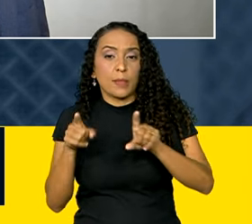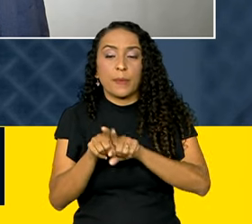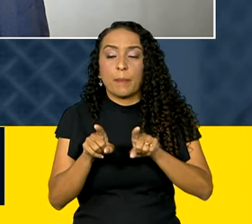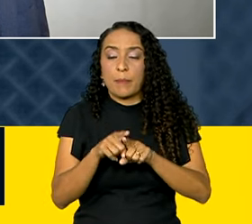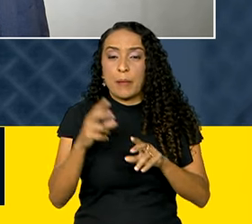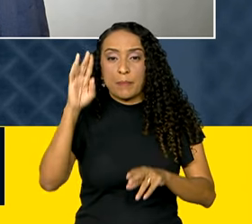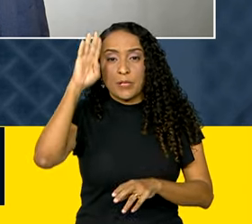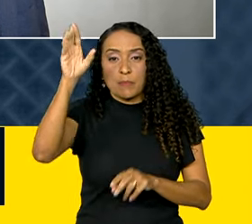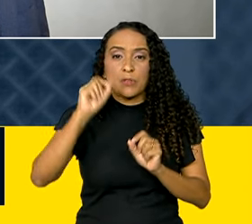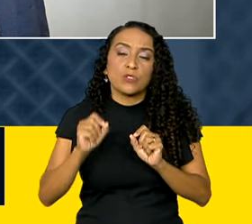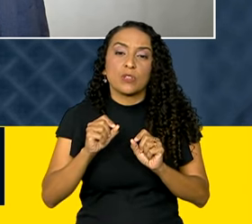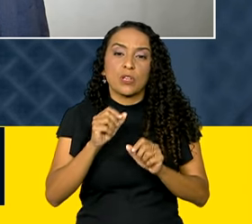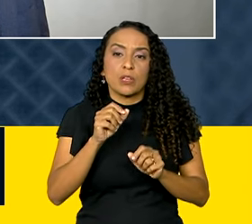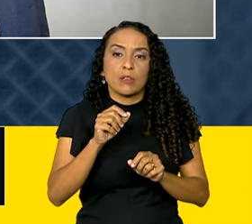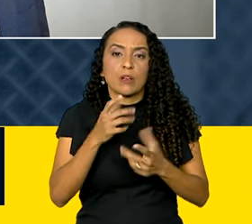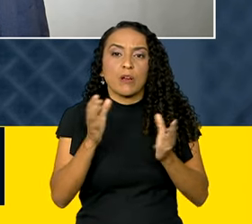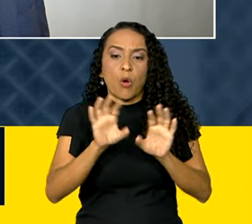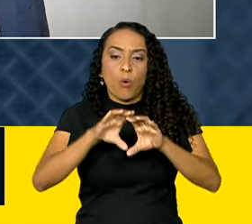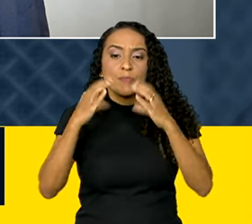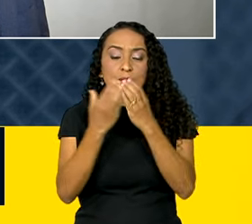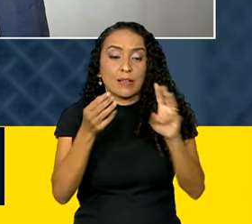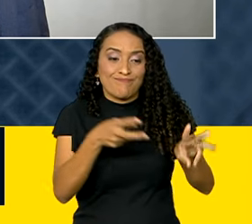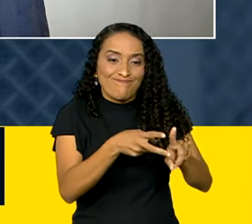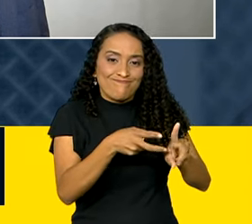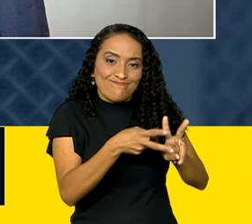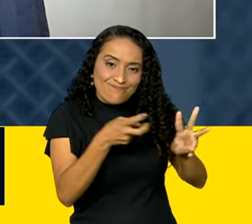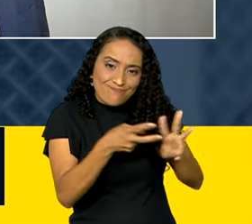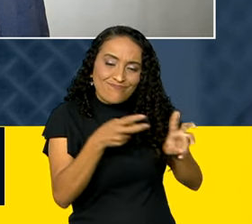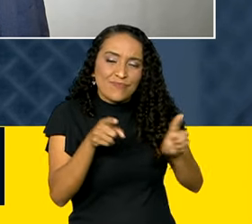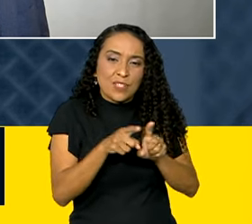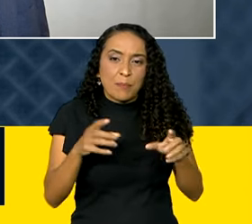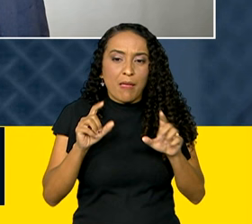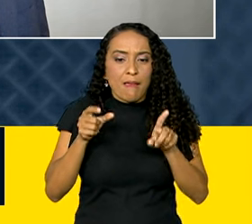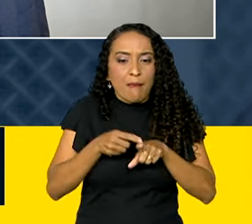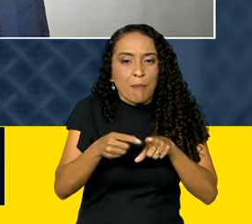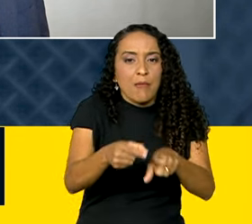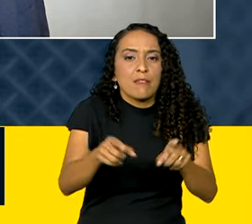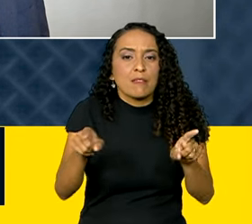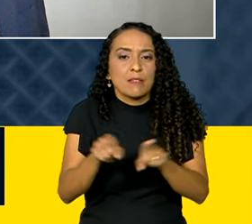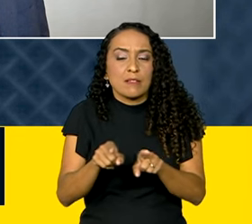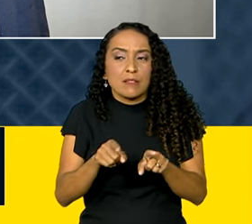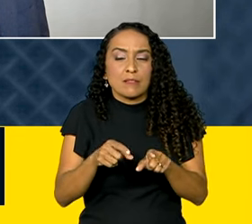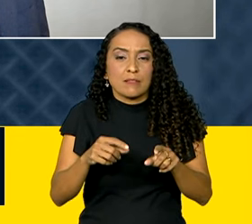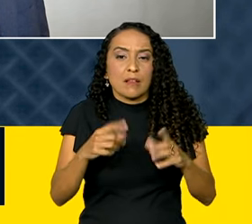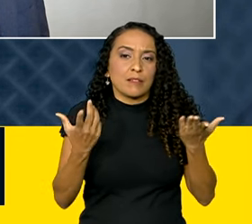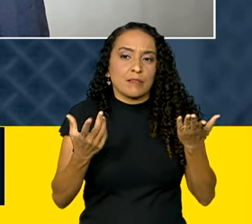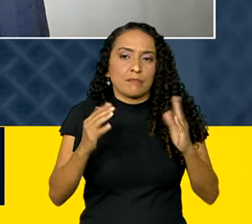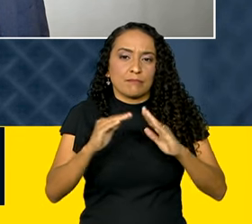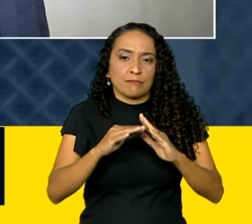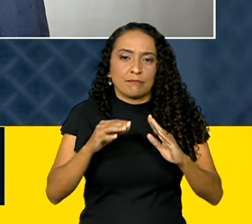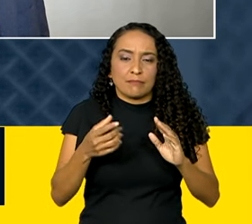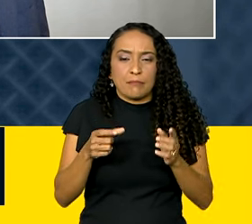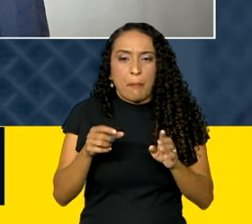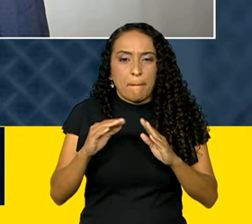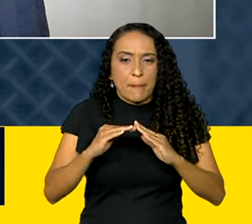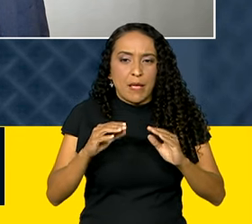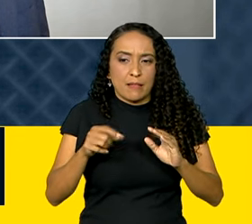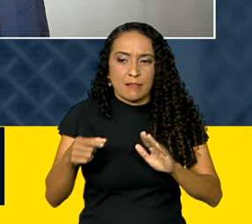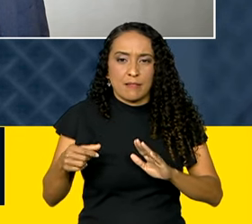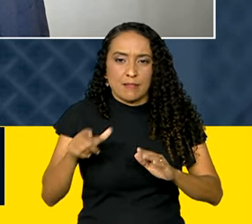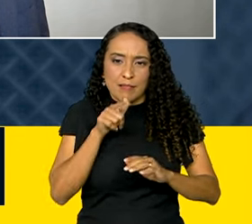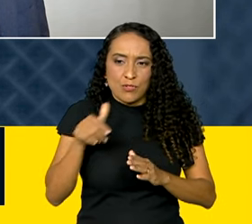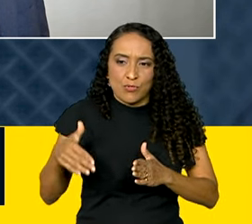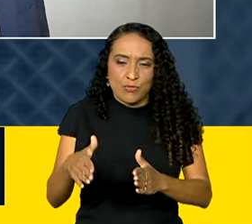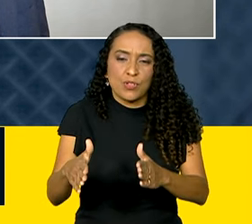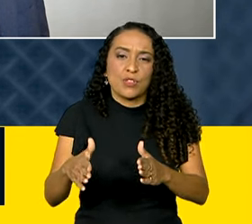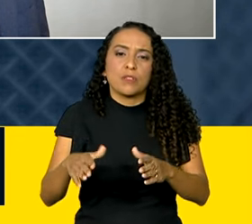principalmente comunidades indígenas e ribeirinhas, que dificulta a logística de acesso à água potável e suprimentos essenciais.